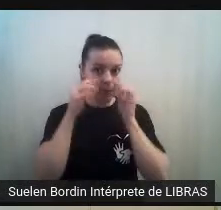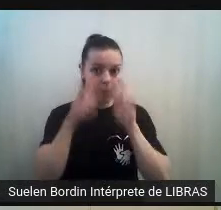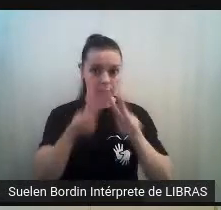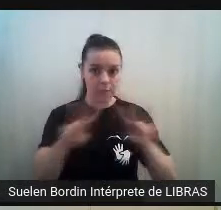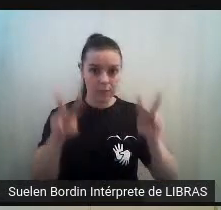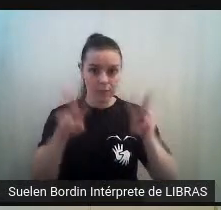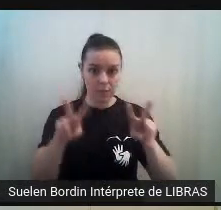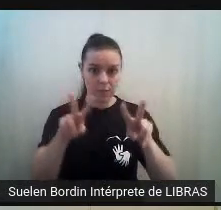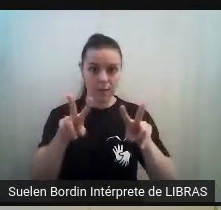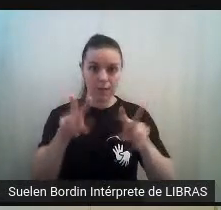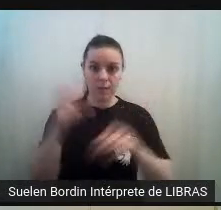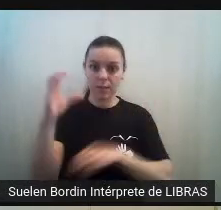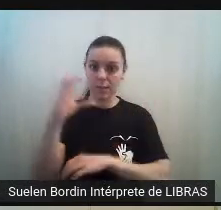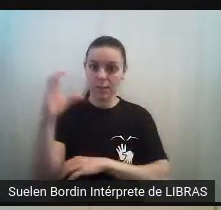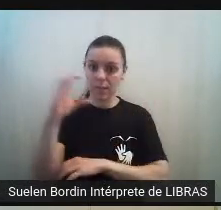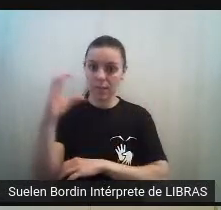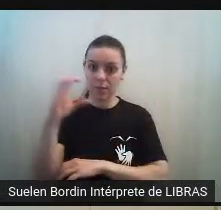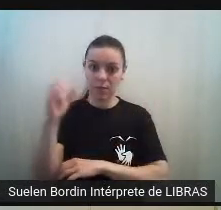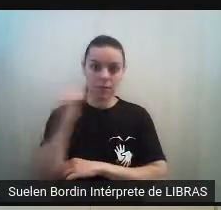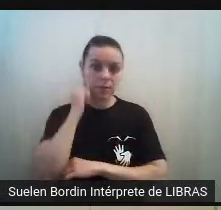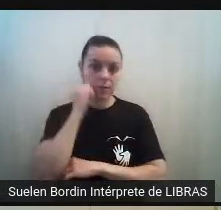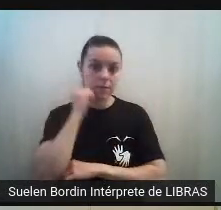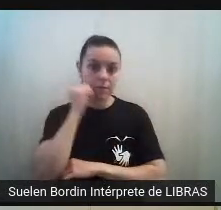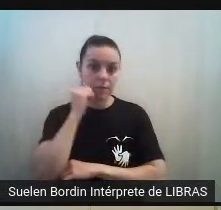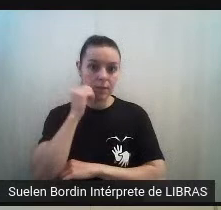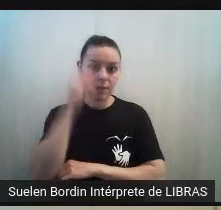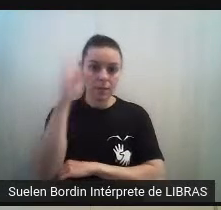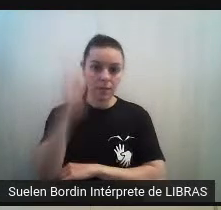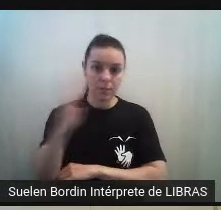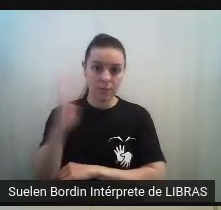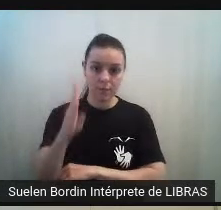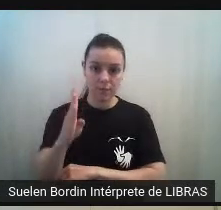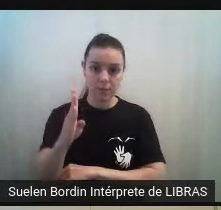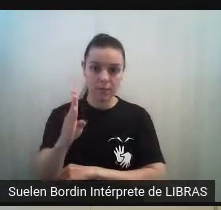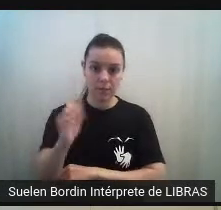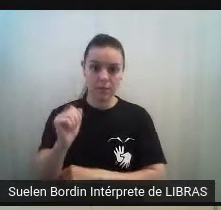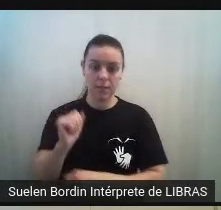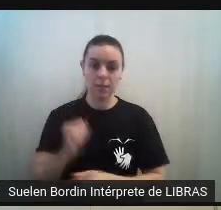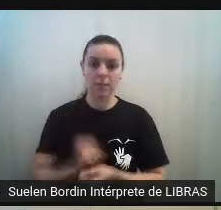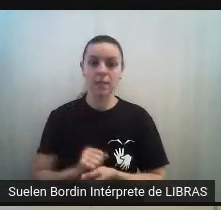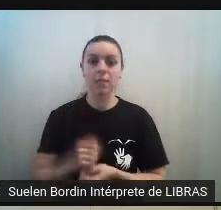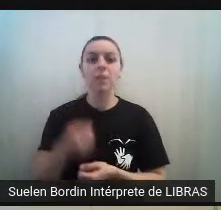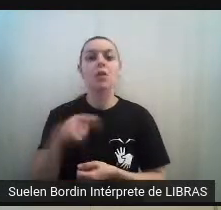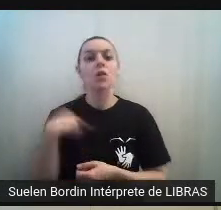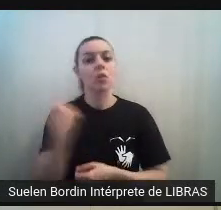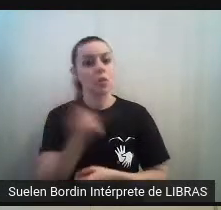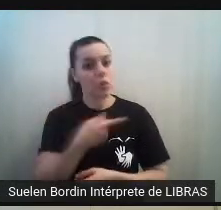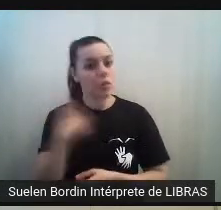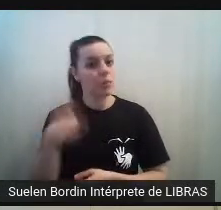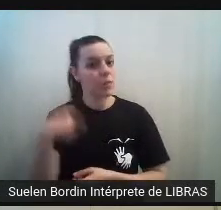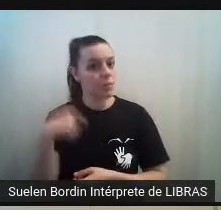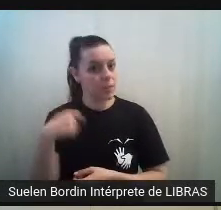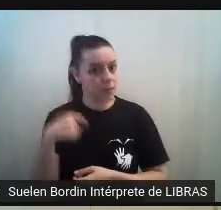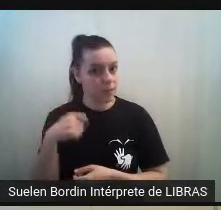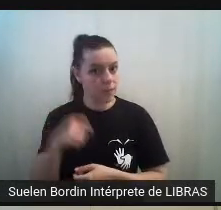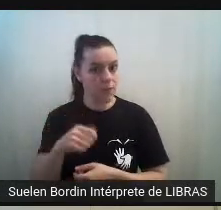cientistas negras brasileiras. A gente precisa de mais mulheres nas carreiras de